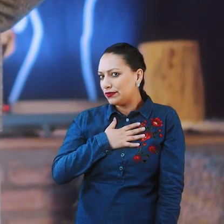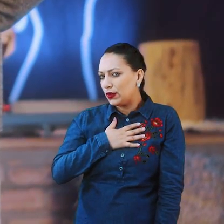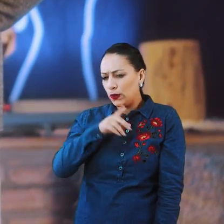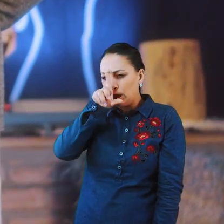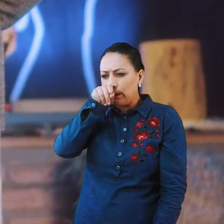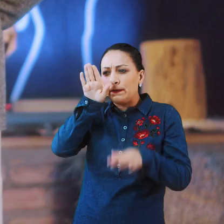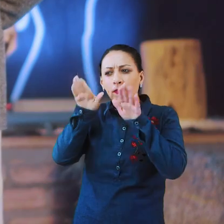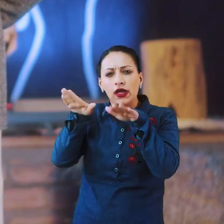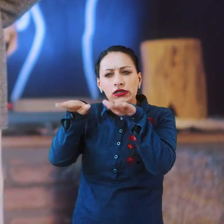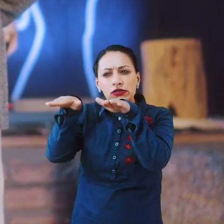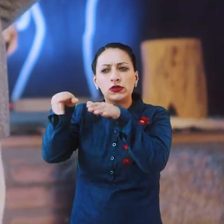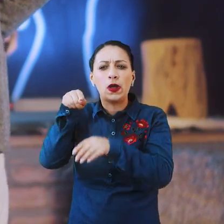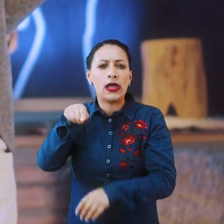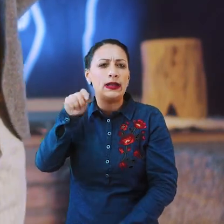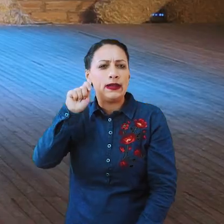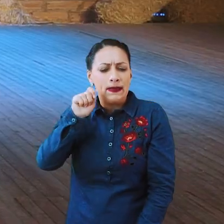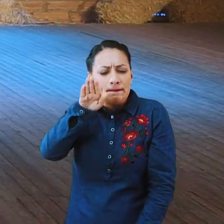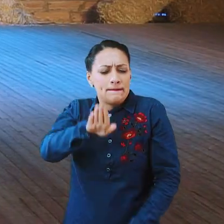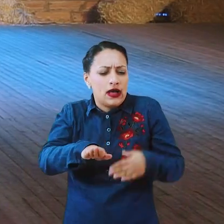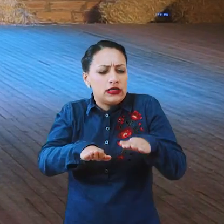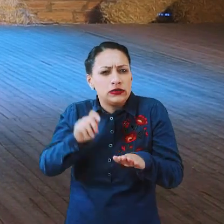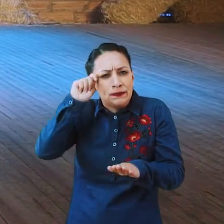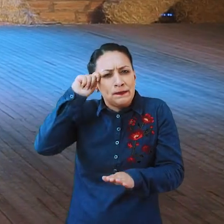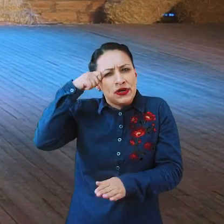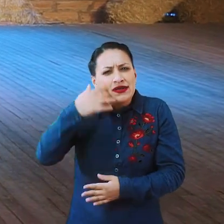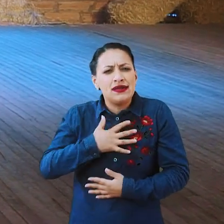O anu é passo preto,